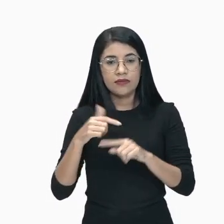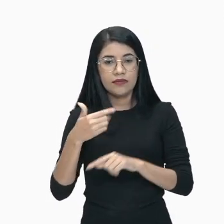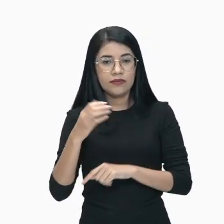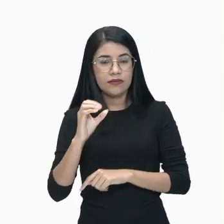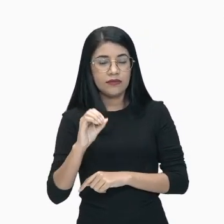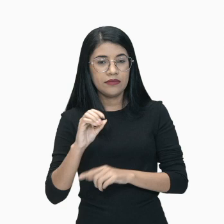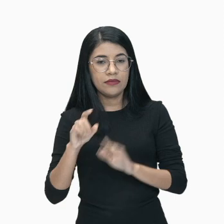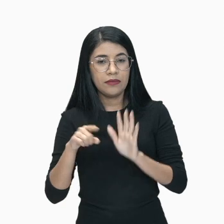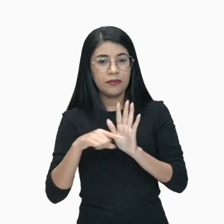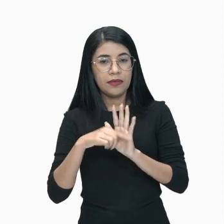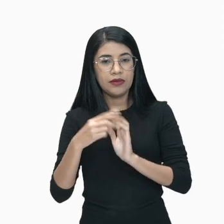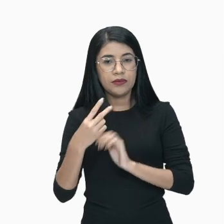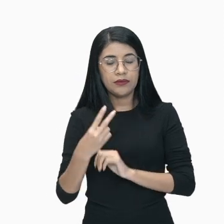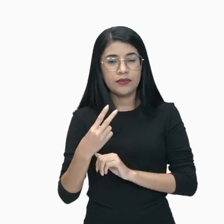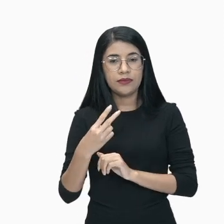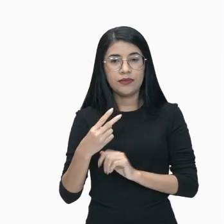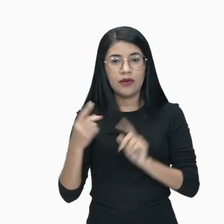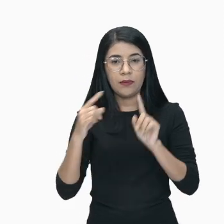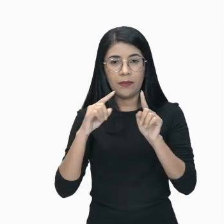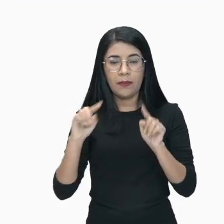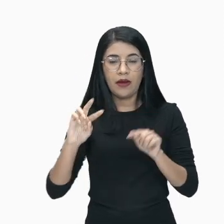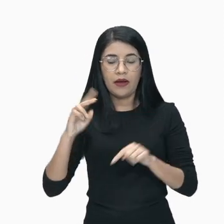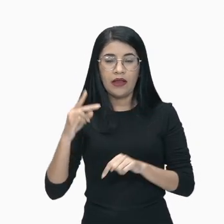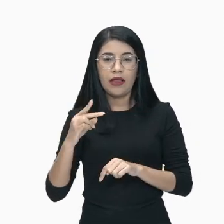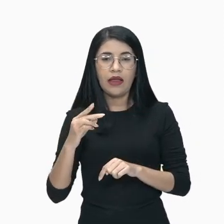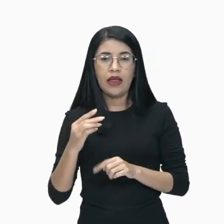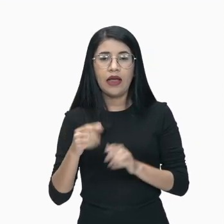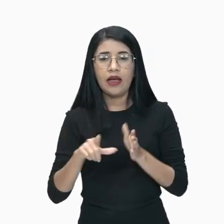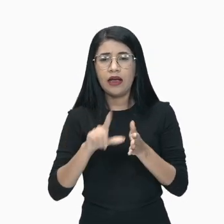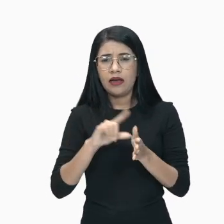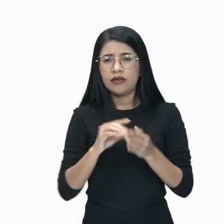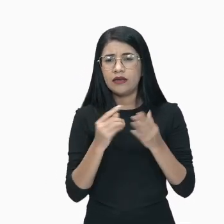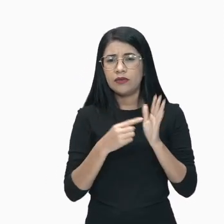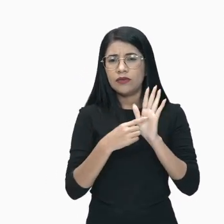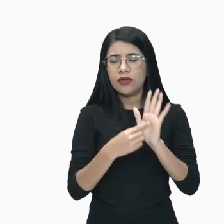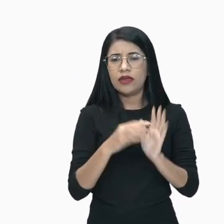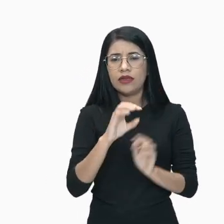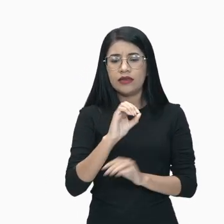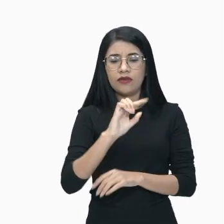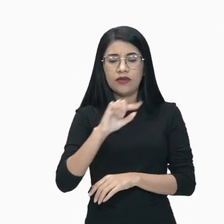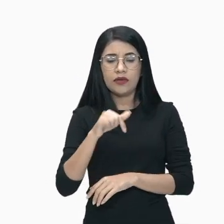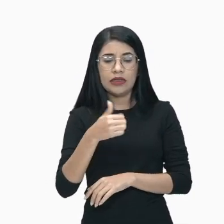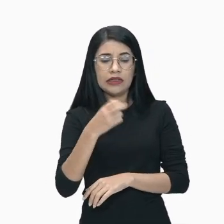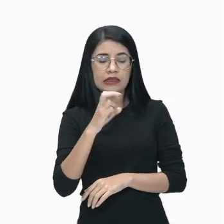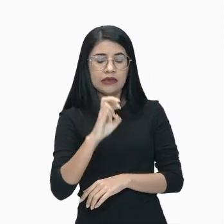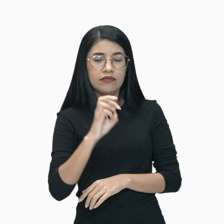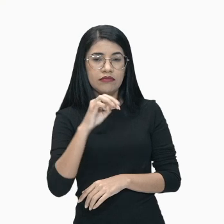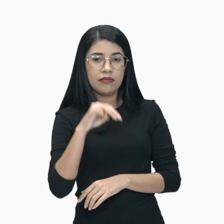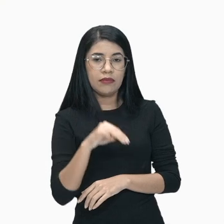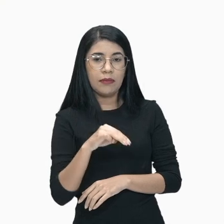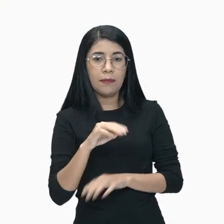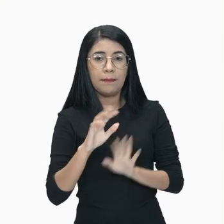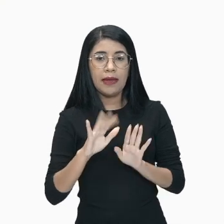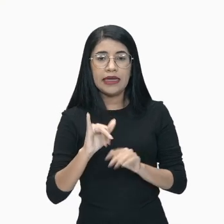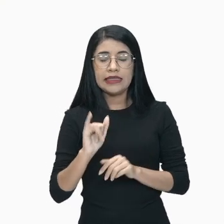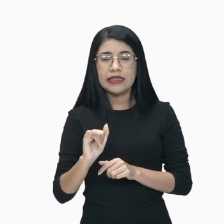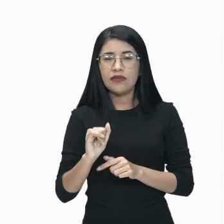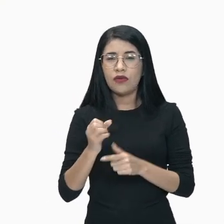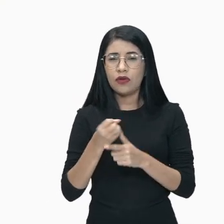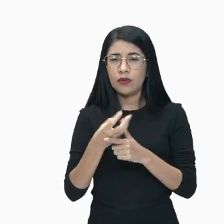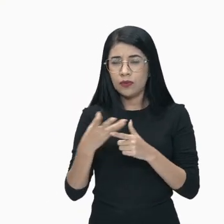quê? Coloquei ali para vocês que é 0,15, né? Metro. Só que se eu escrever isso aqui em notação